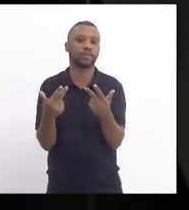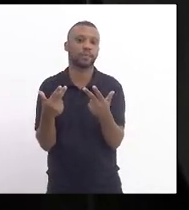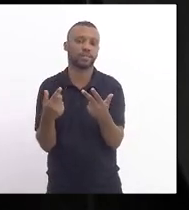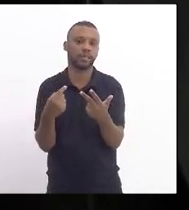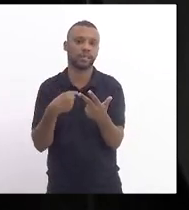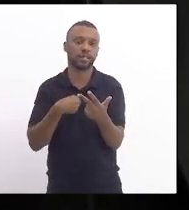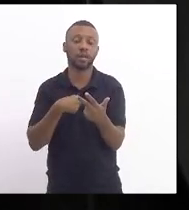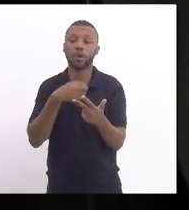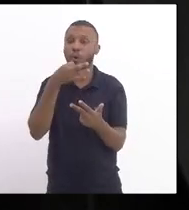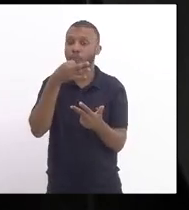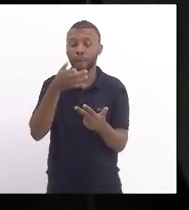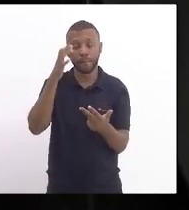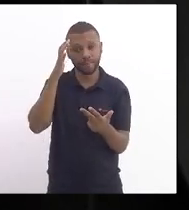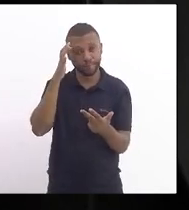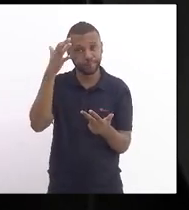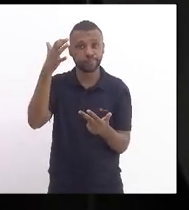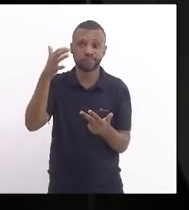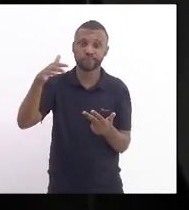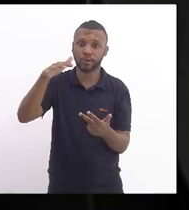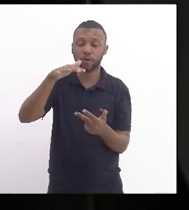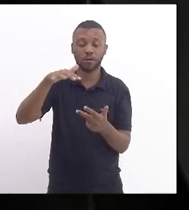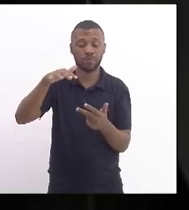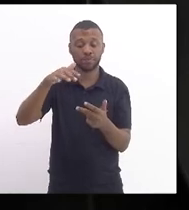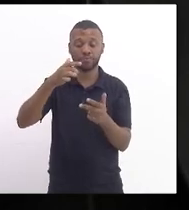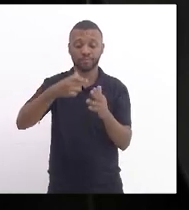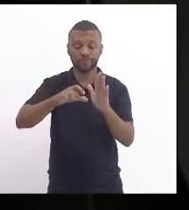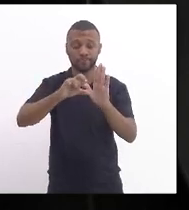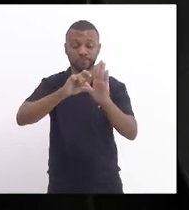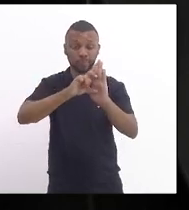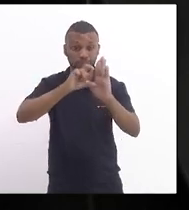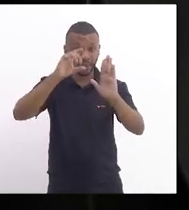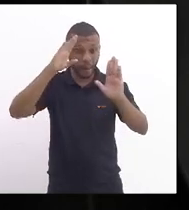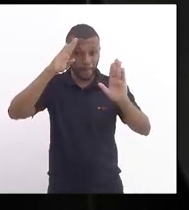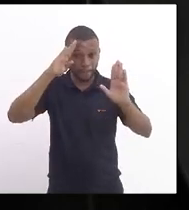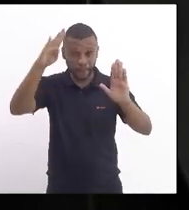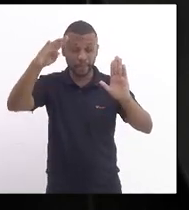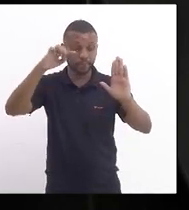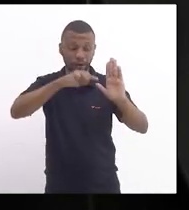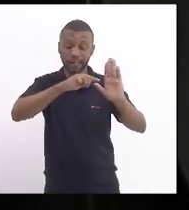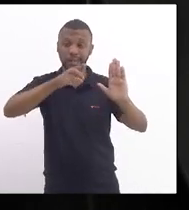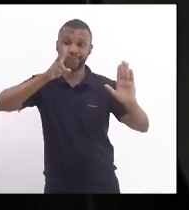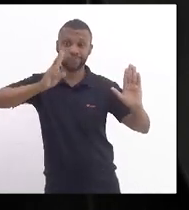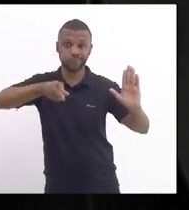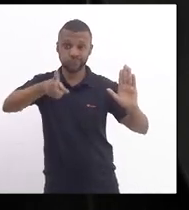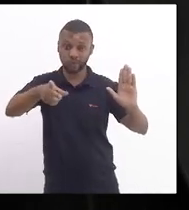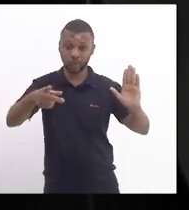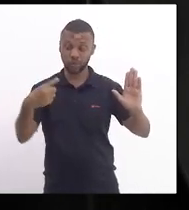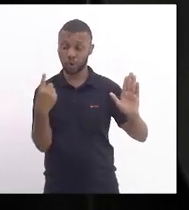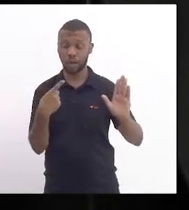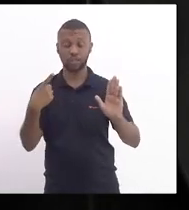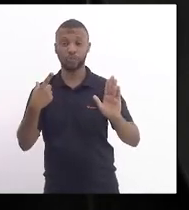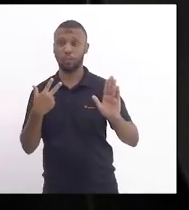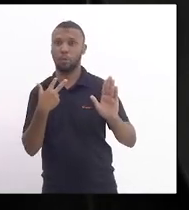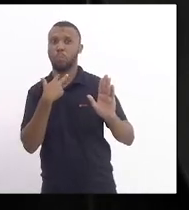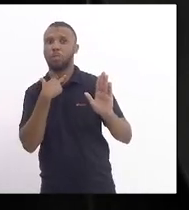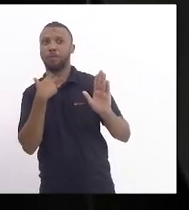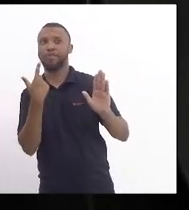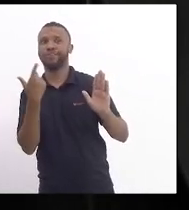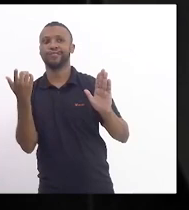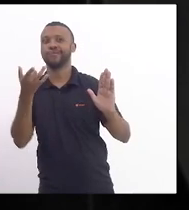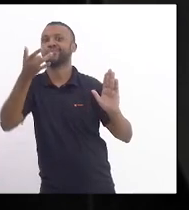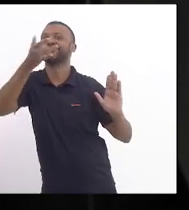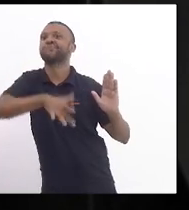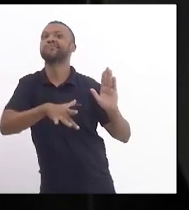o O Mineiro como cláusula pétrea ou seja Aquelas que nós não podíamos deixar de